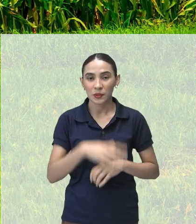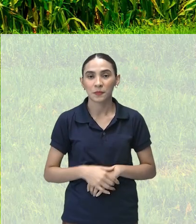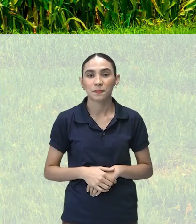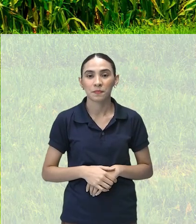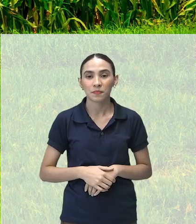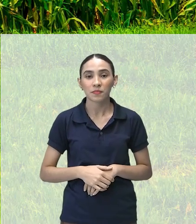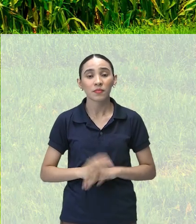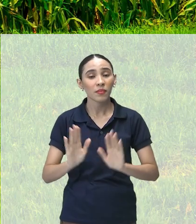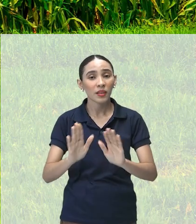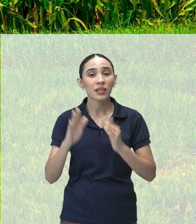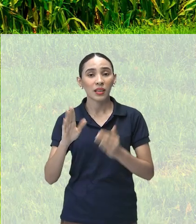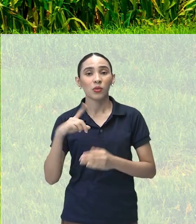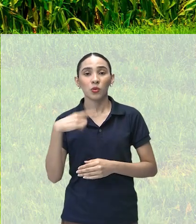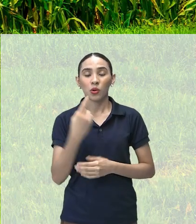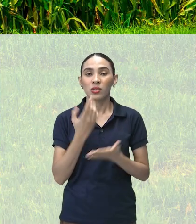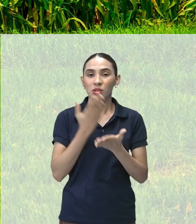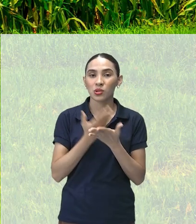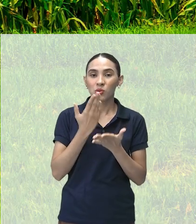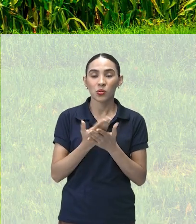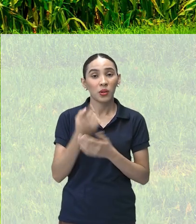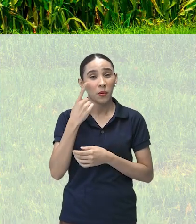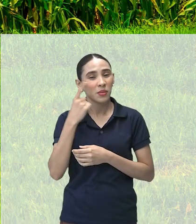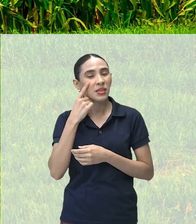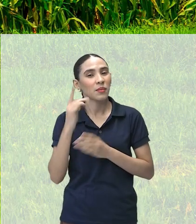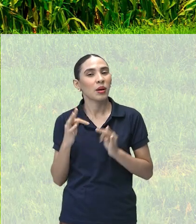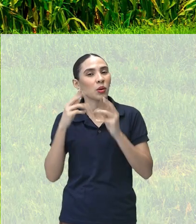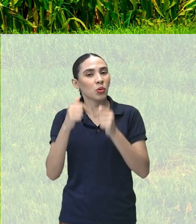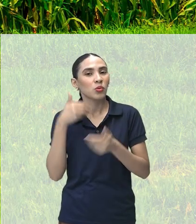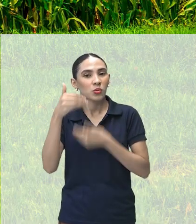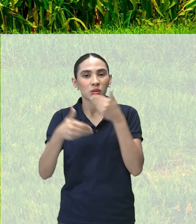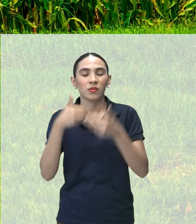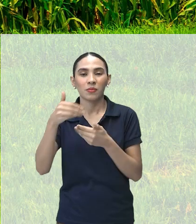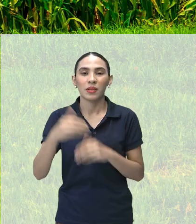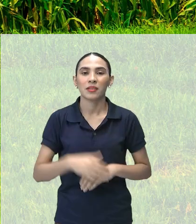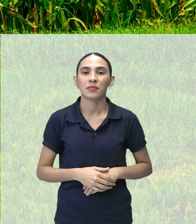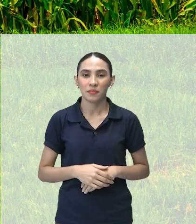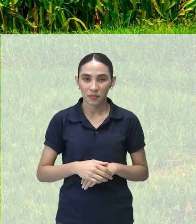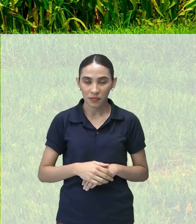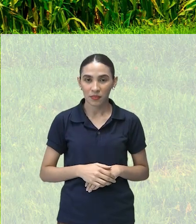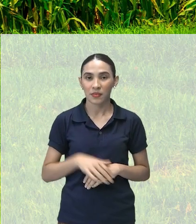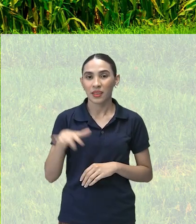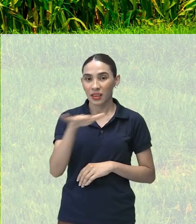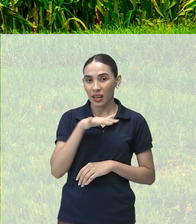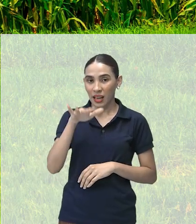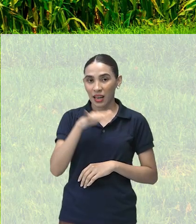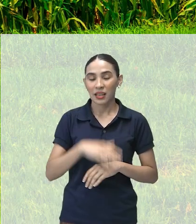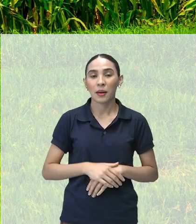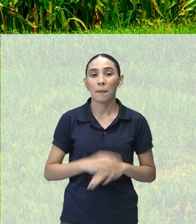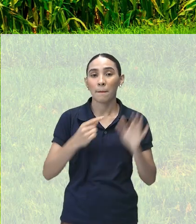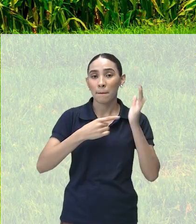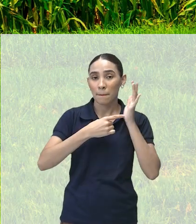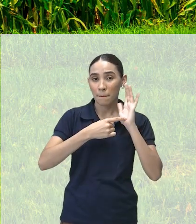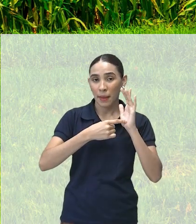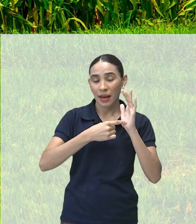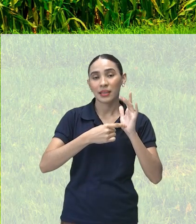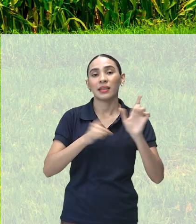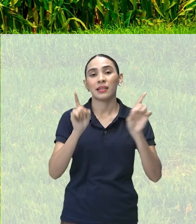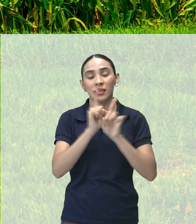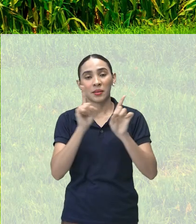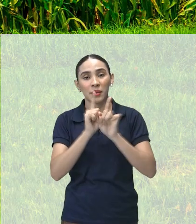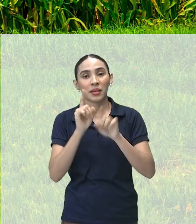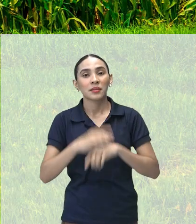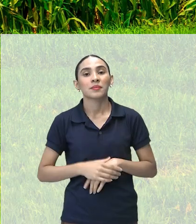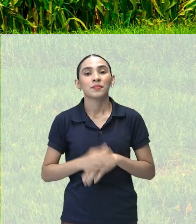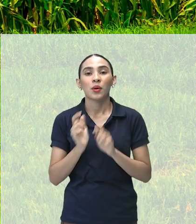tá? Então, a gente estuda e observa todo esse desenvolvimento aí, tá? Tanto com as máquinas automatizadas,